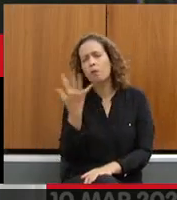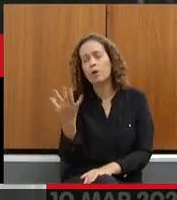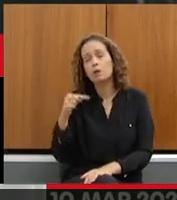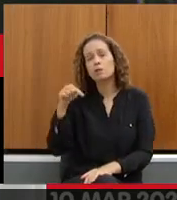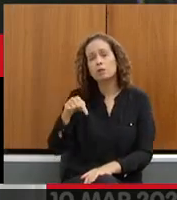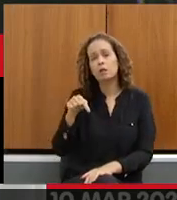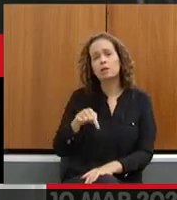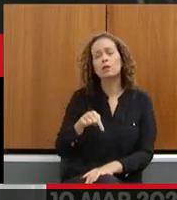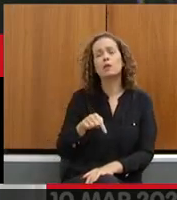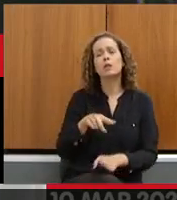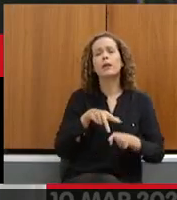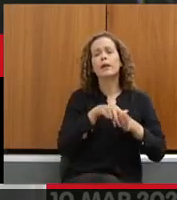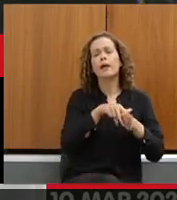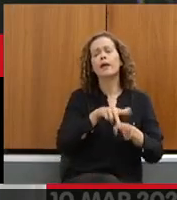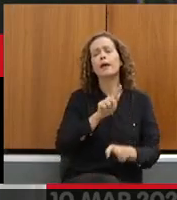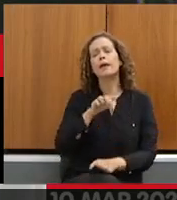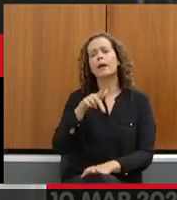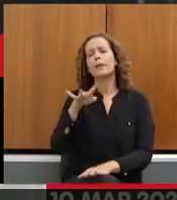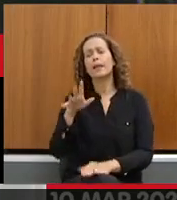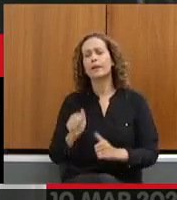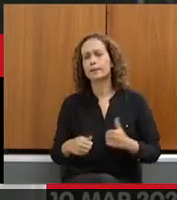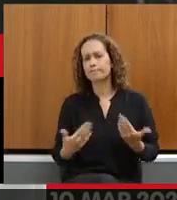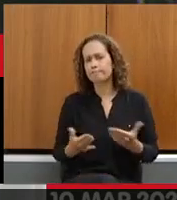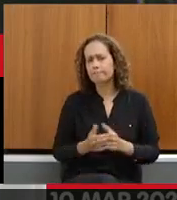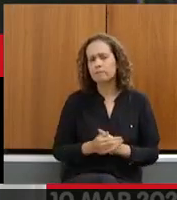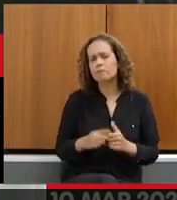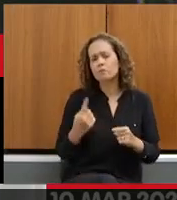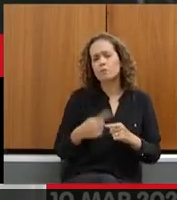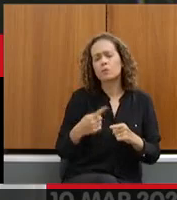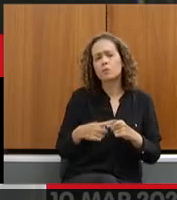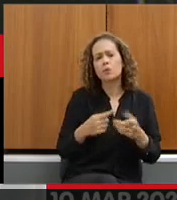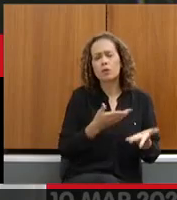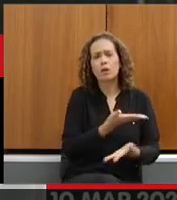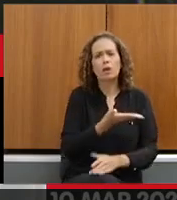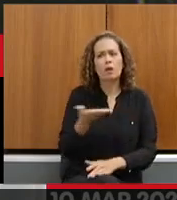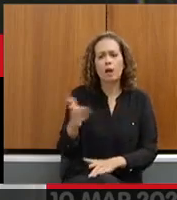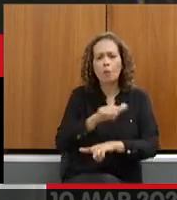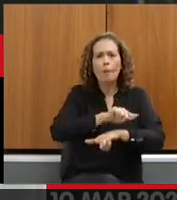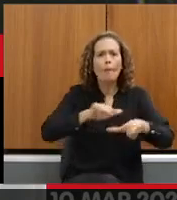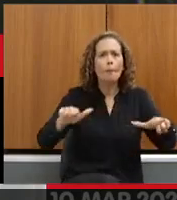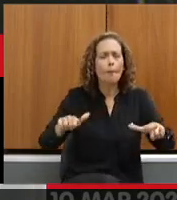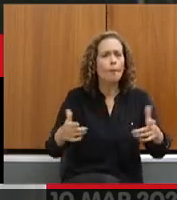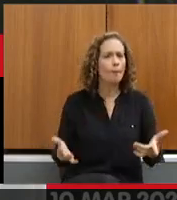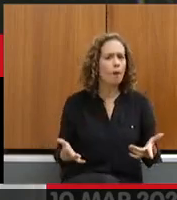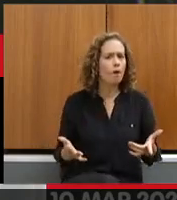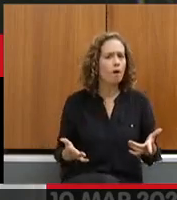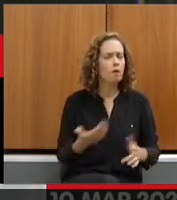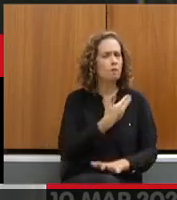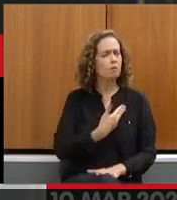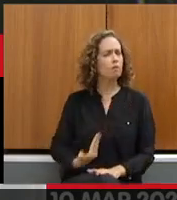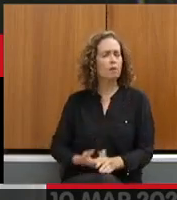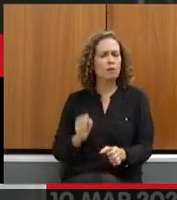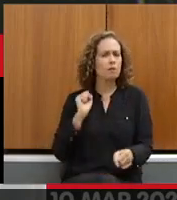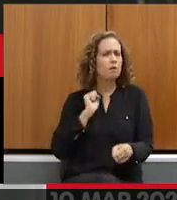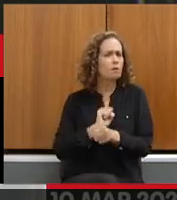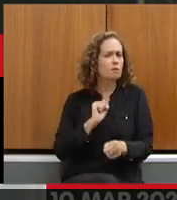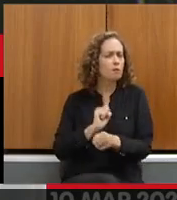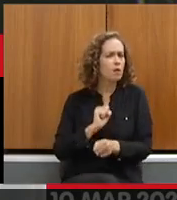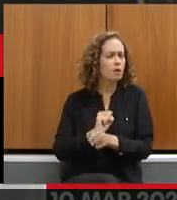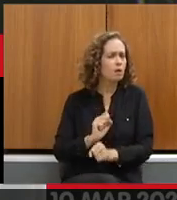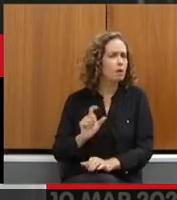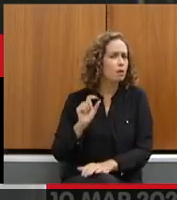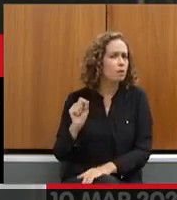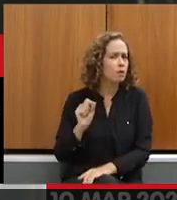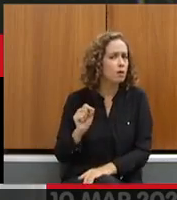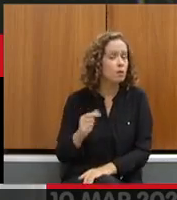graneleiro em qual o motivo foi desativado o que o Governo está esperando para